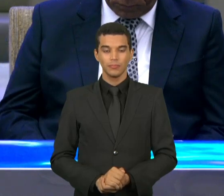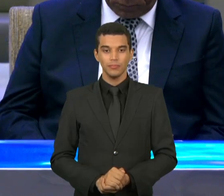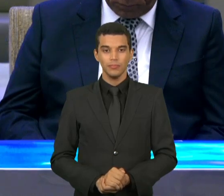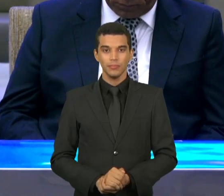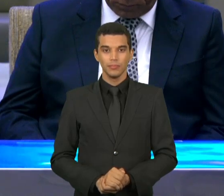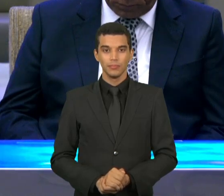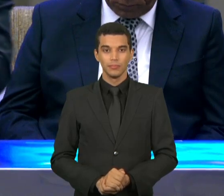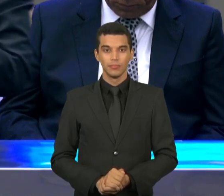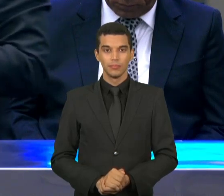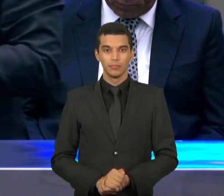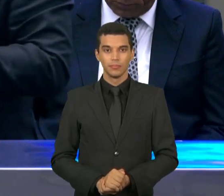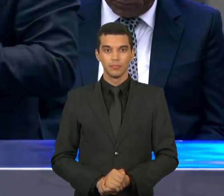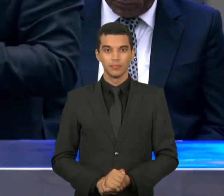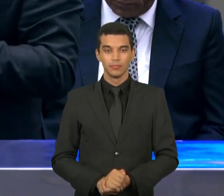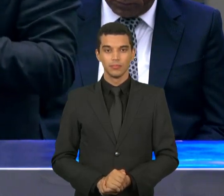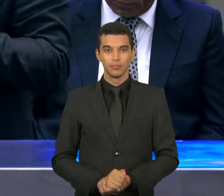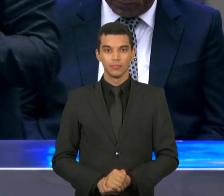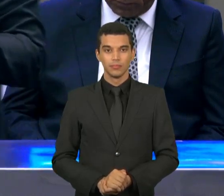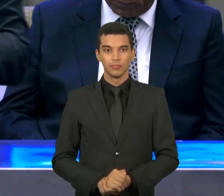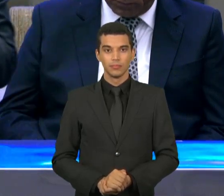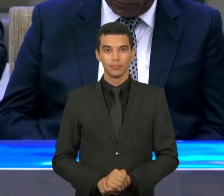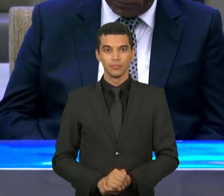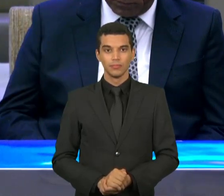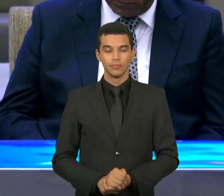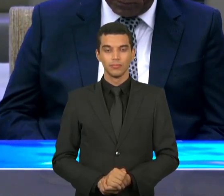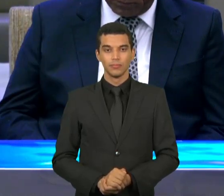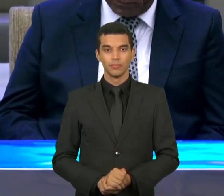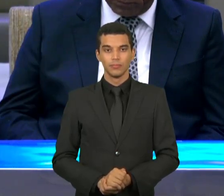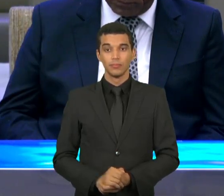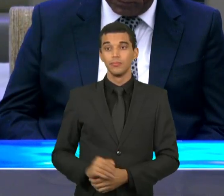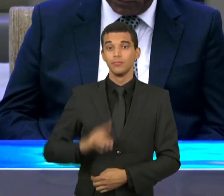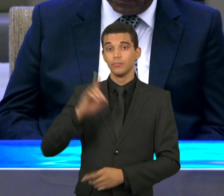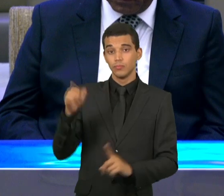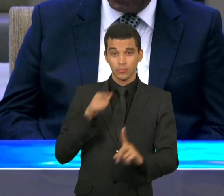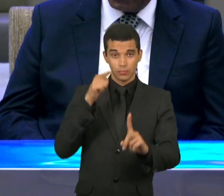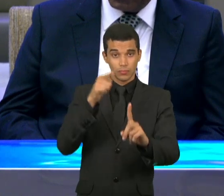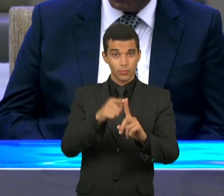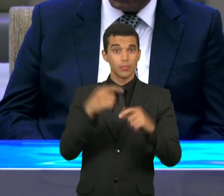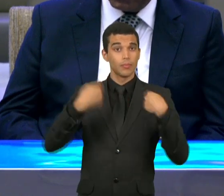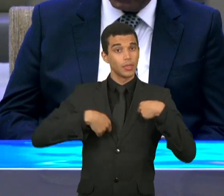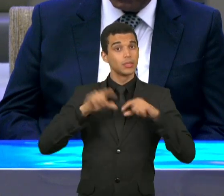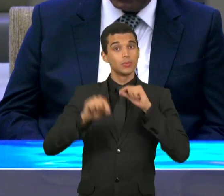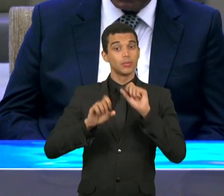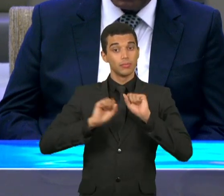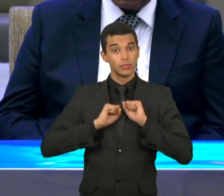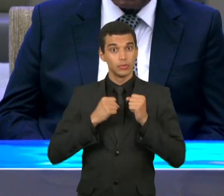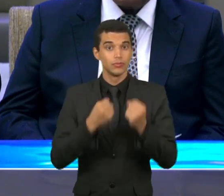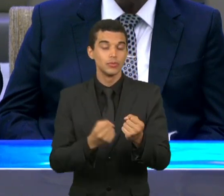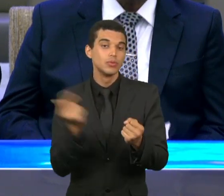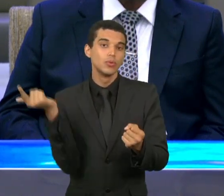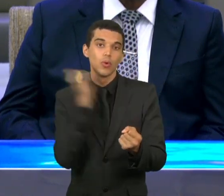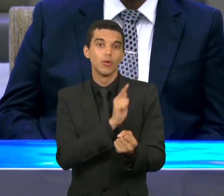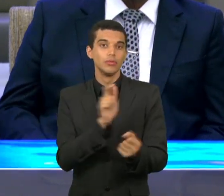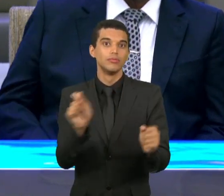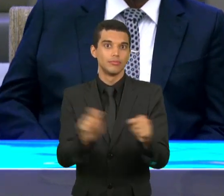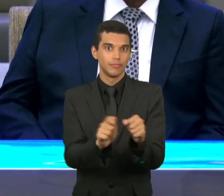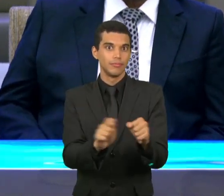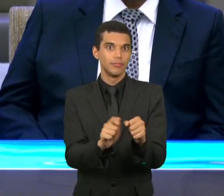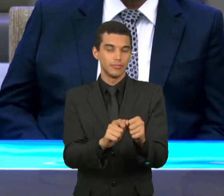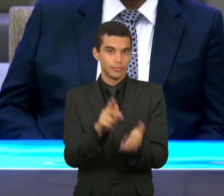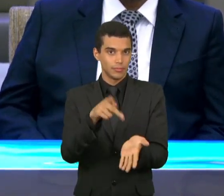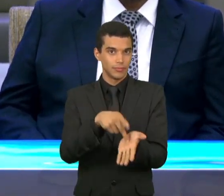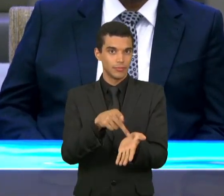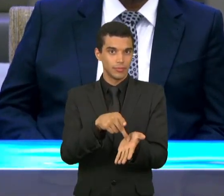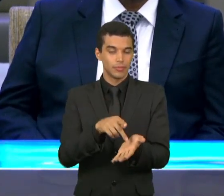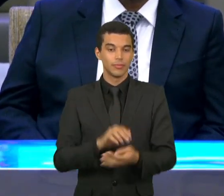Um propósito é algo que se busca alcançar. É um objetivo. É